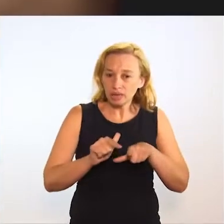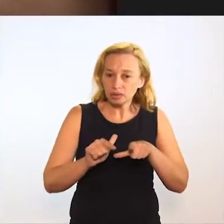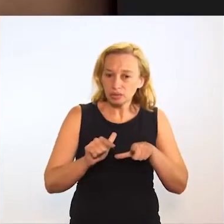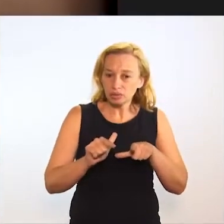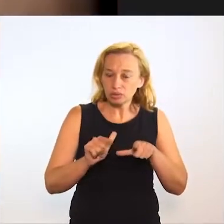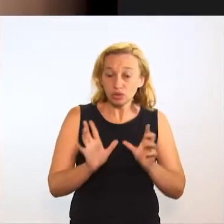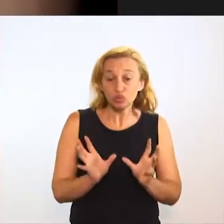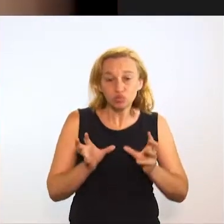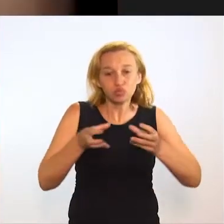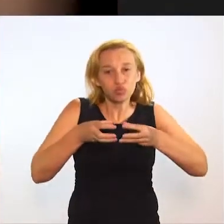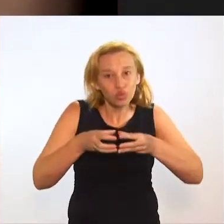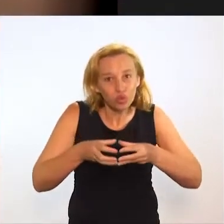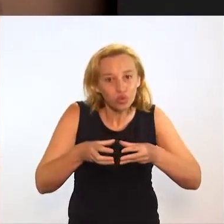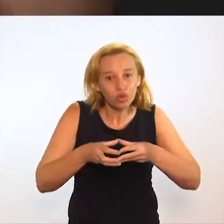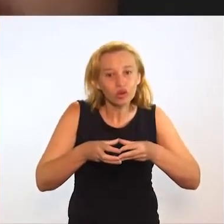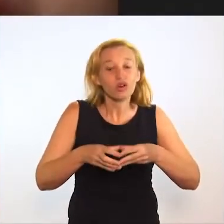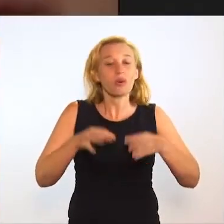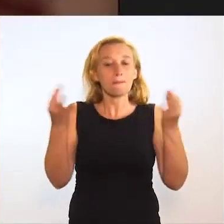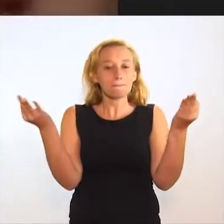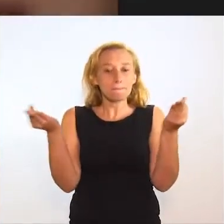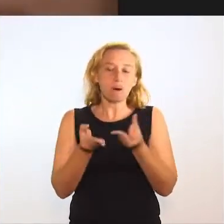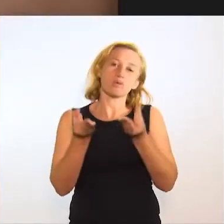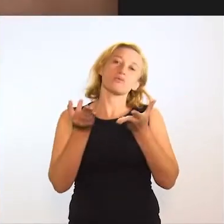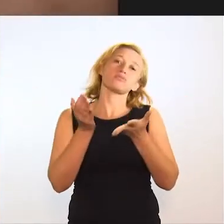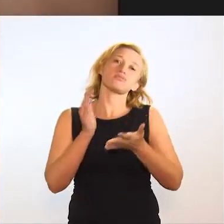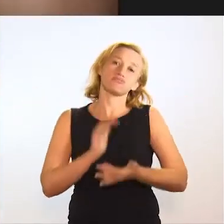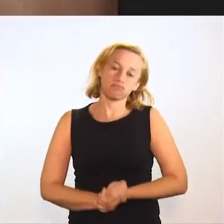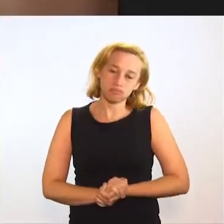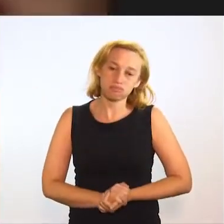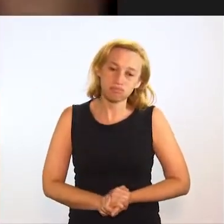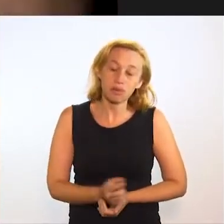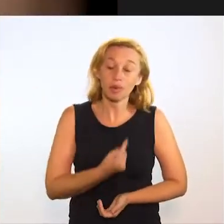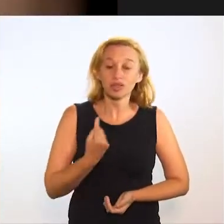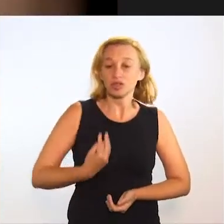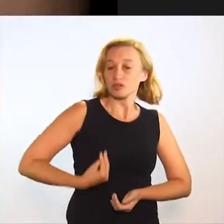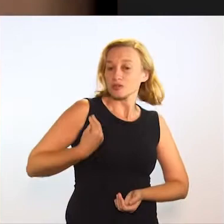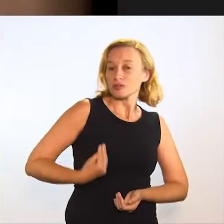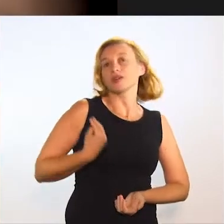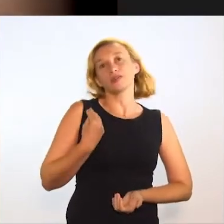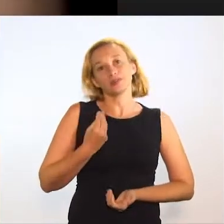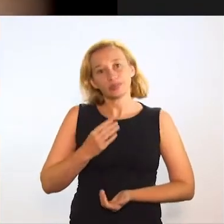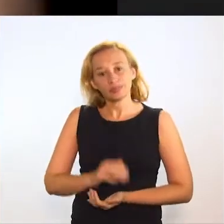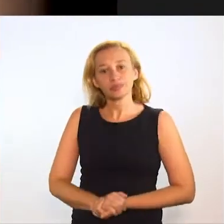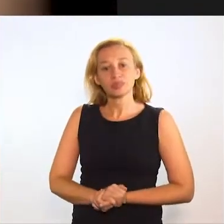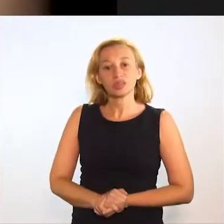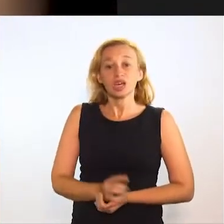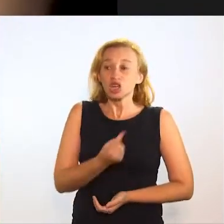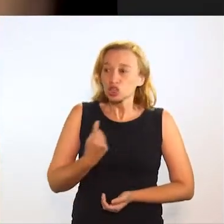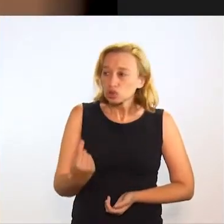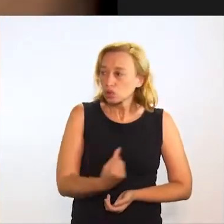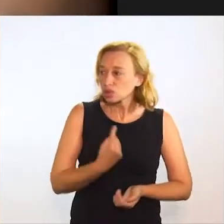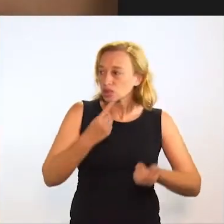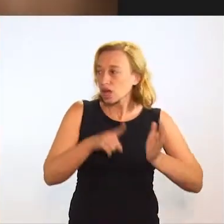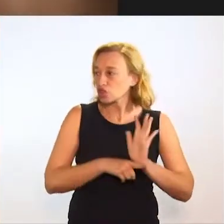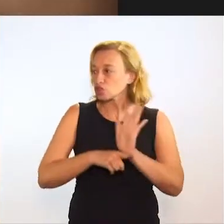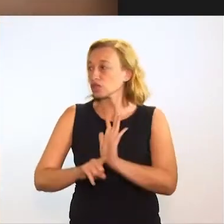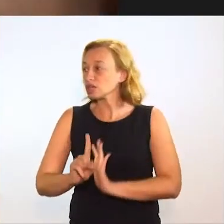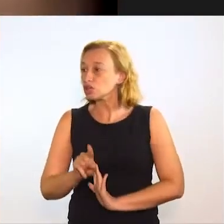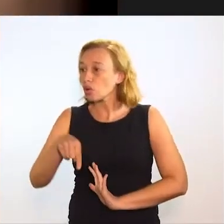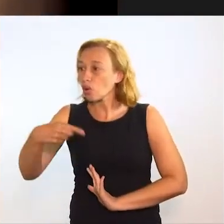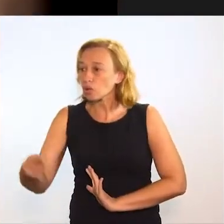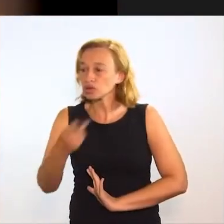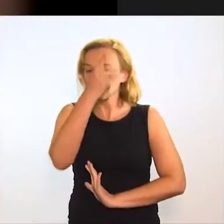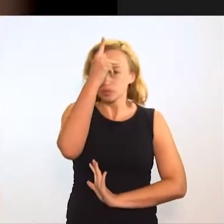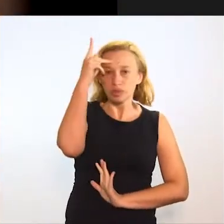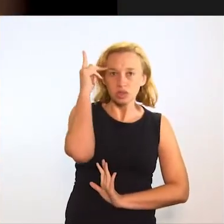trabalho em rede, ele foi essencial para que nós sobrevivêssemos, para que nós